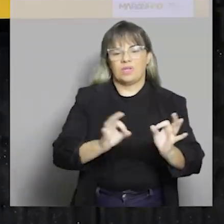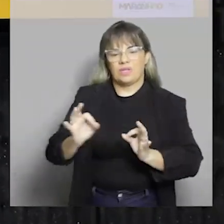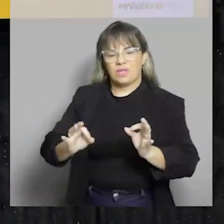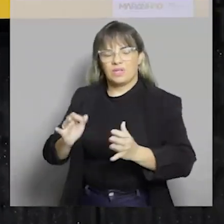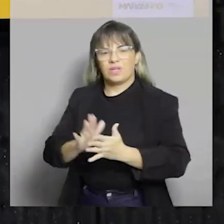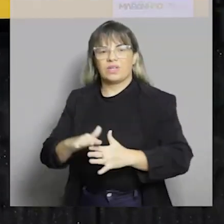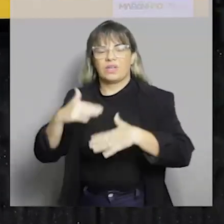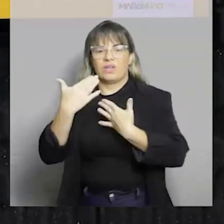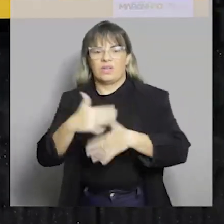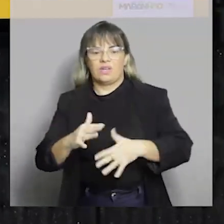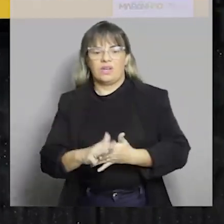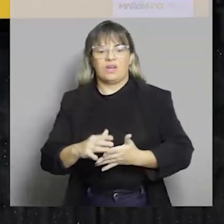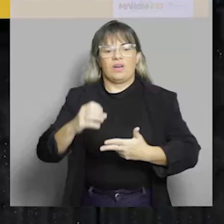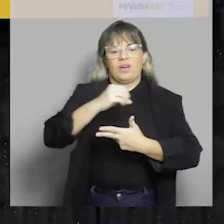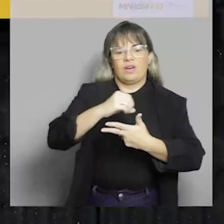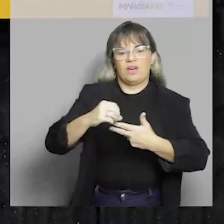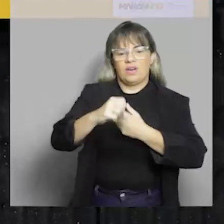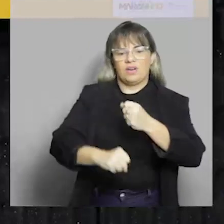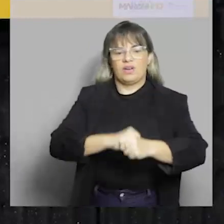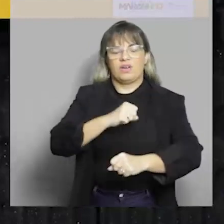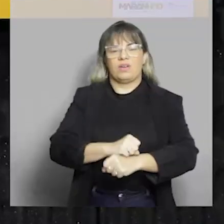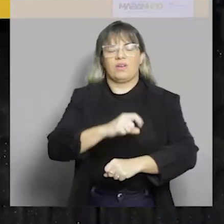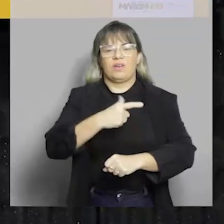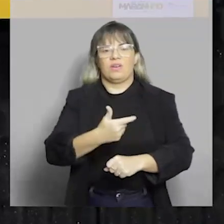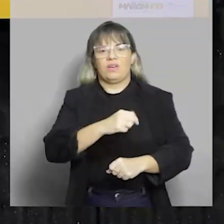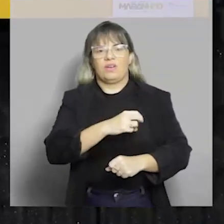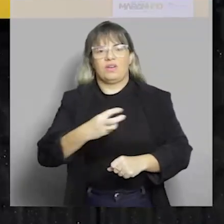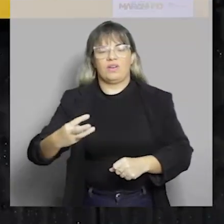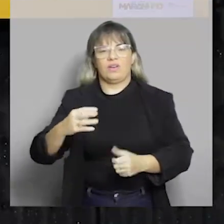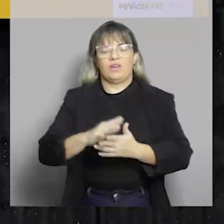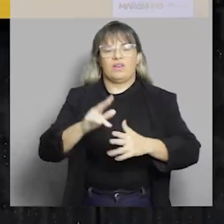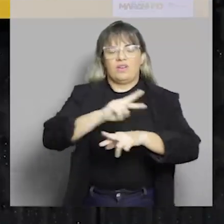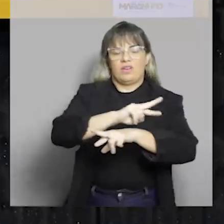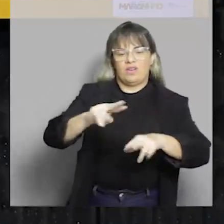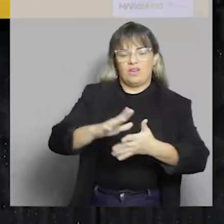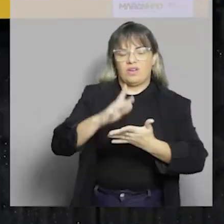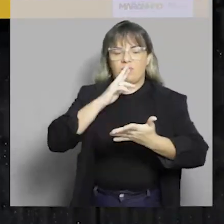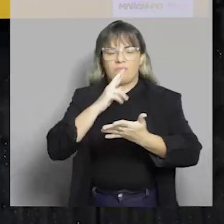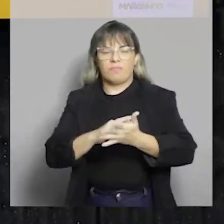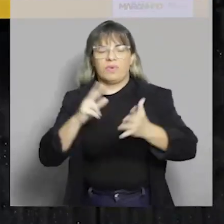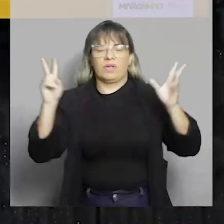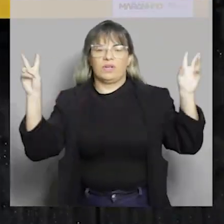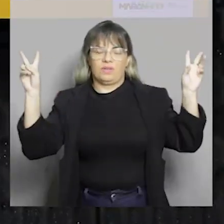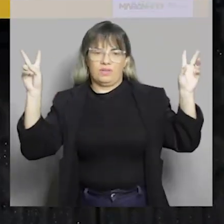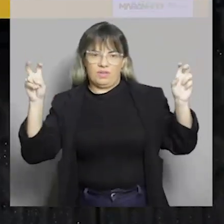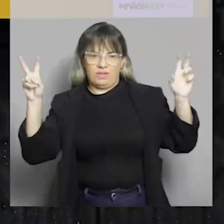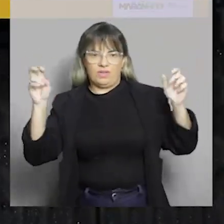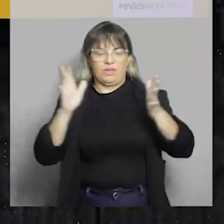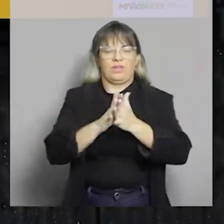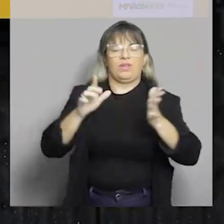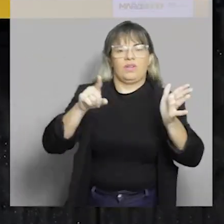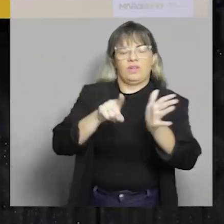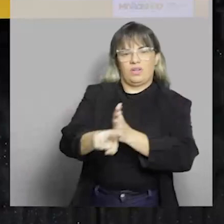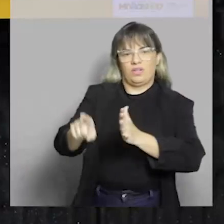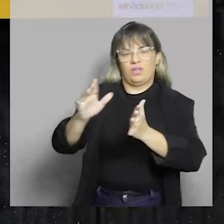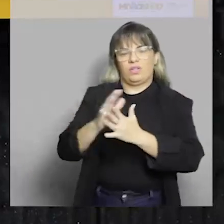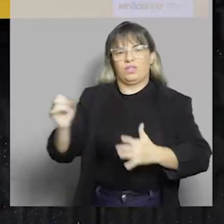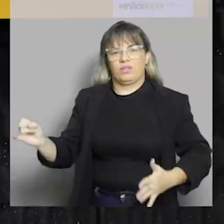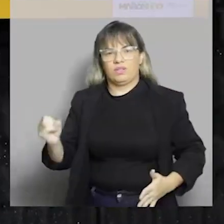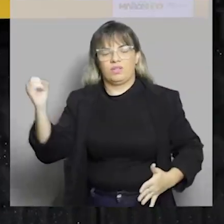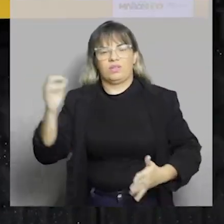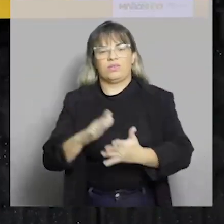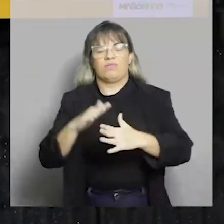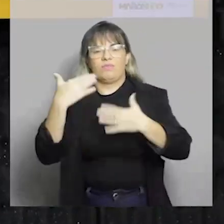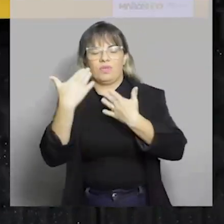o Enem 2023, né, a partir da resolução de variadas questões sobre as temáticas que mais são cobradas nesse importante